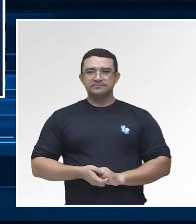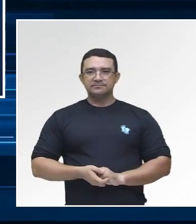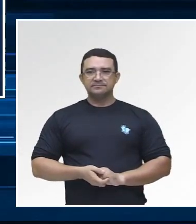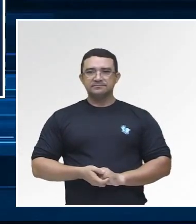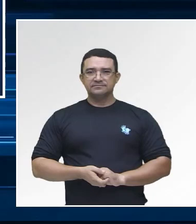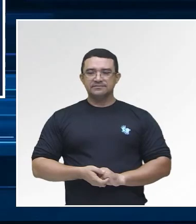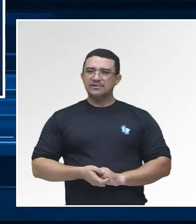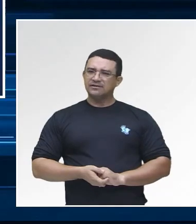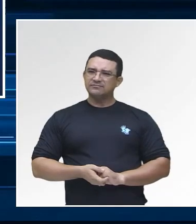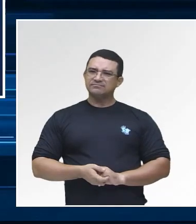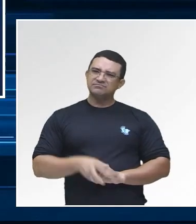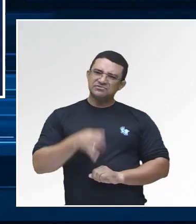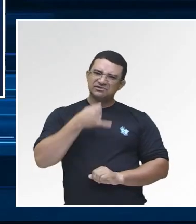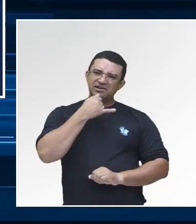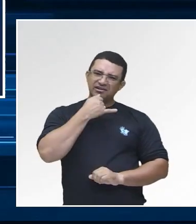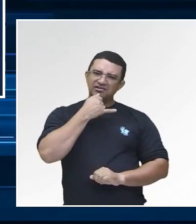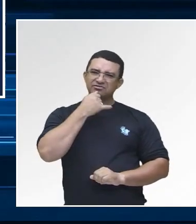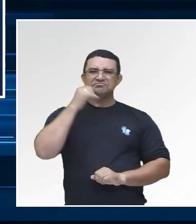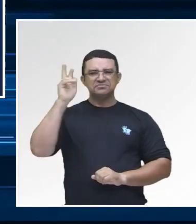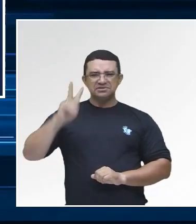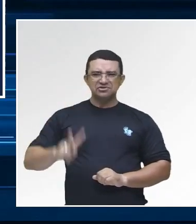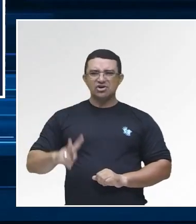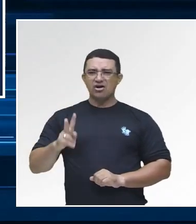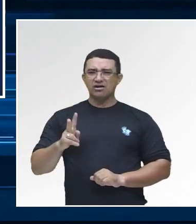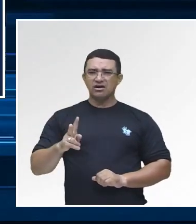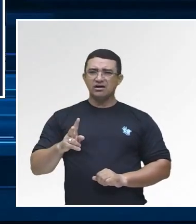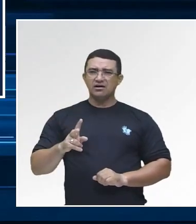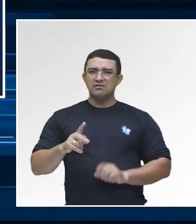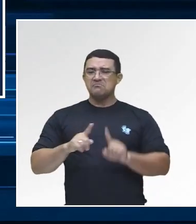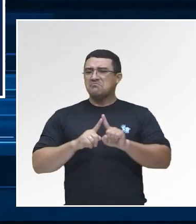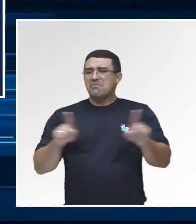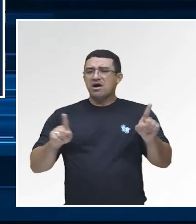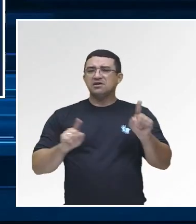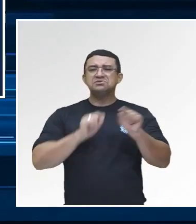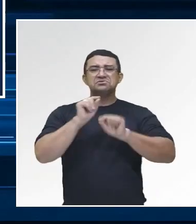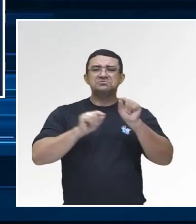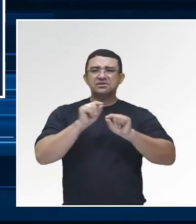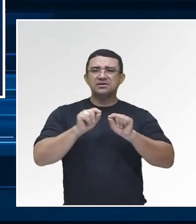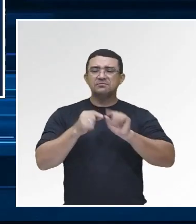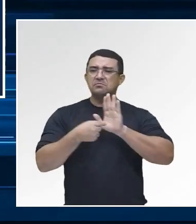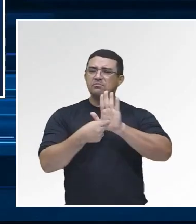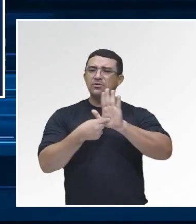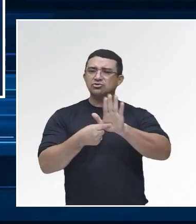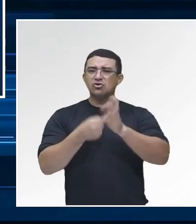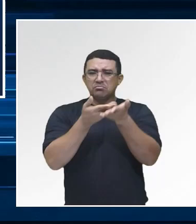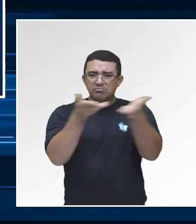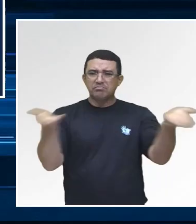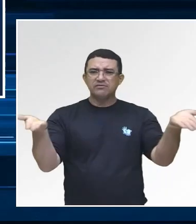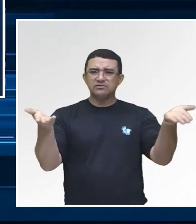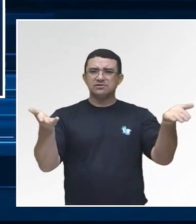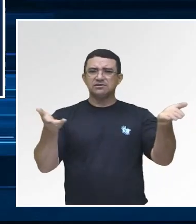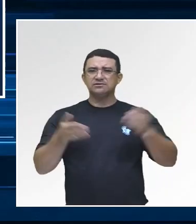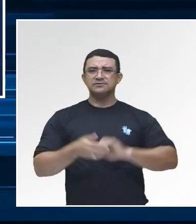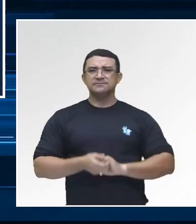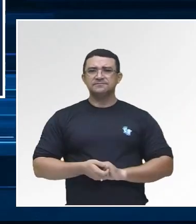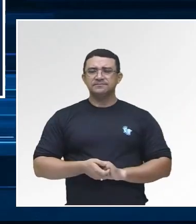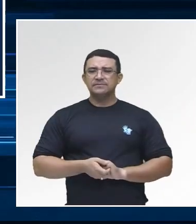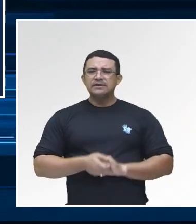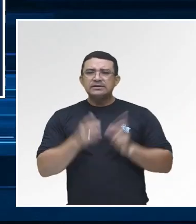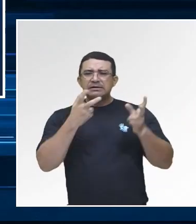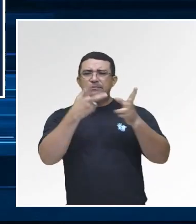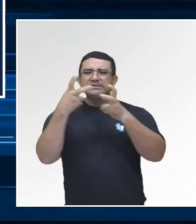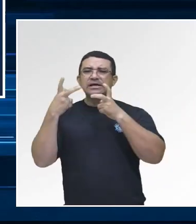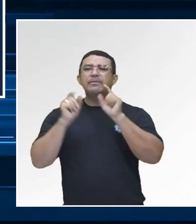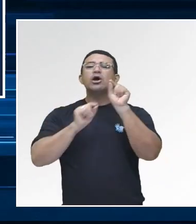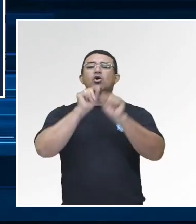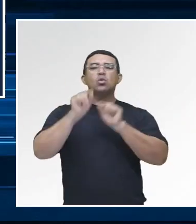muito triste, é uma história, mas a gente, né, apresentou aqui para você identificar nela,